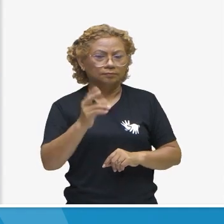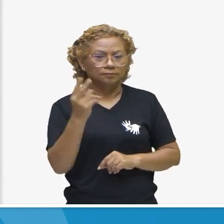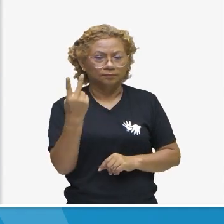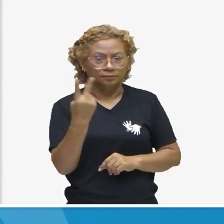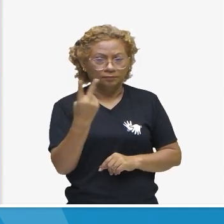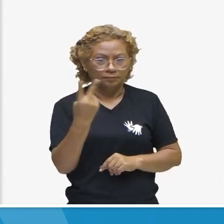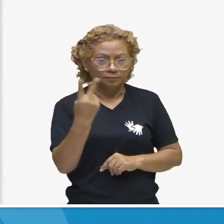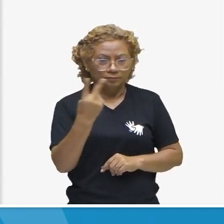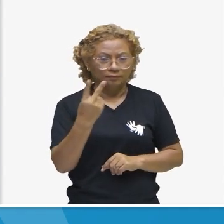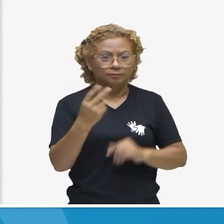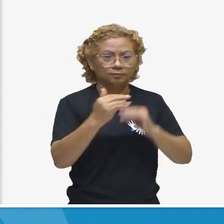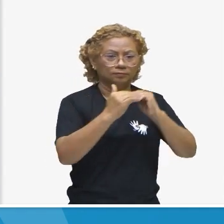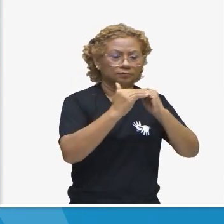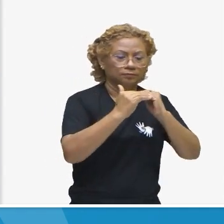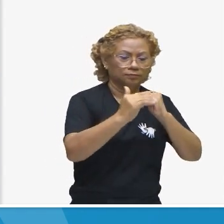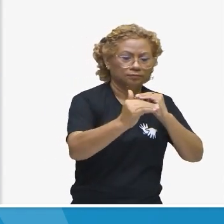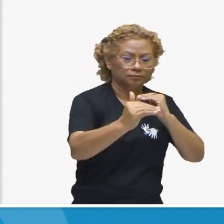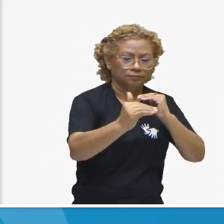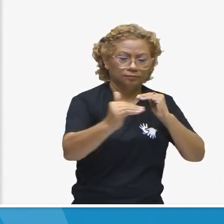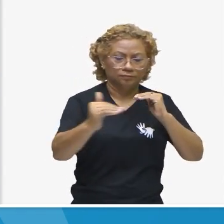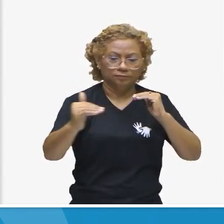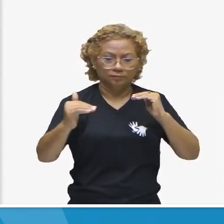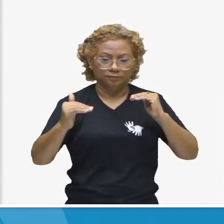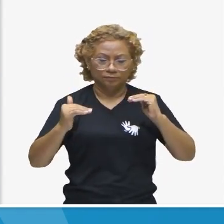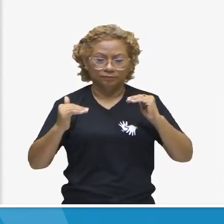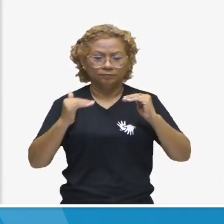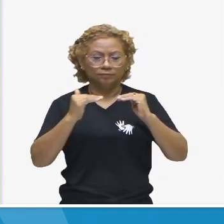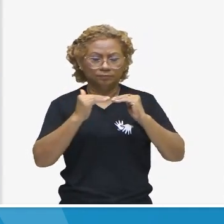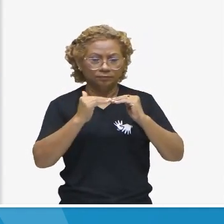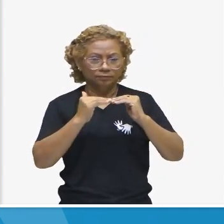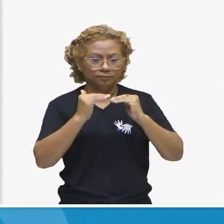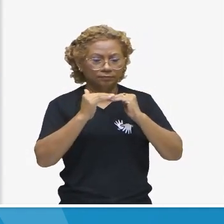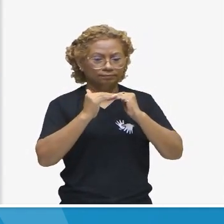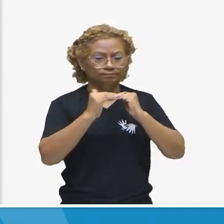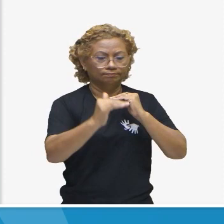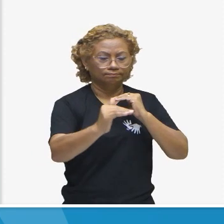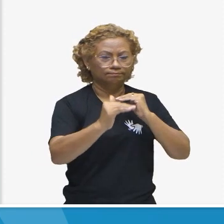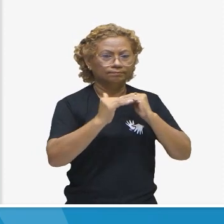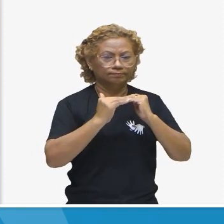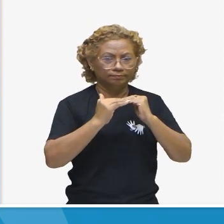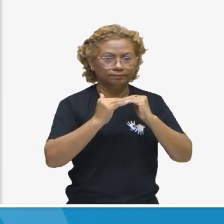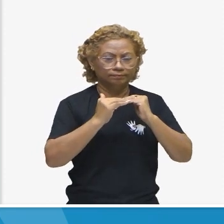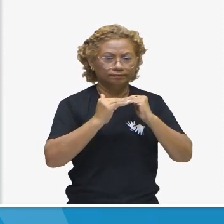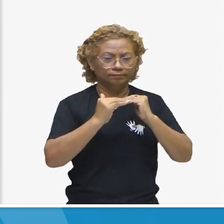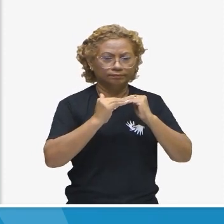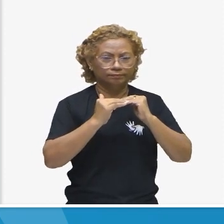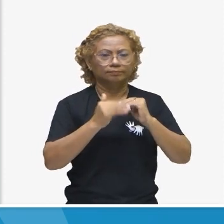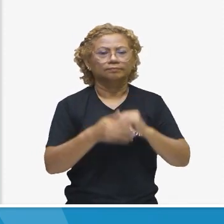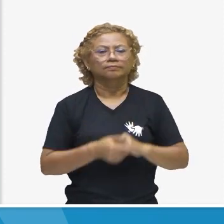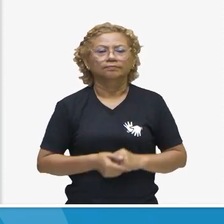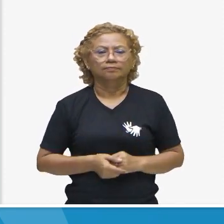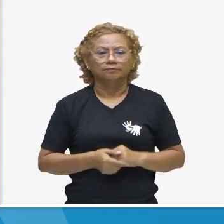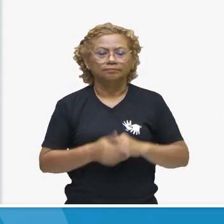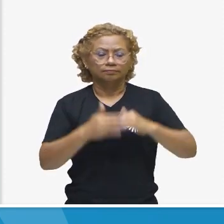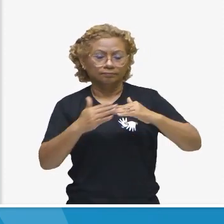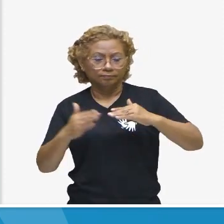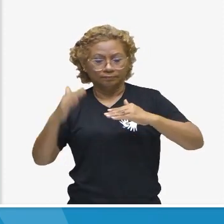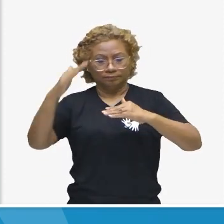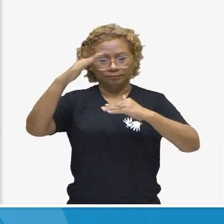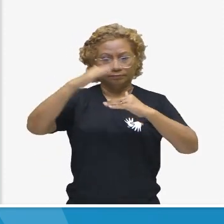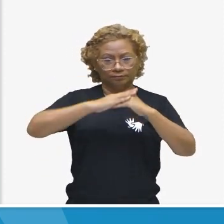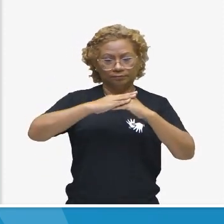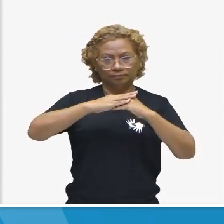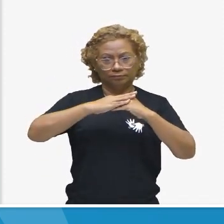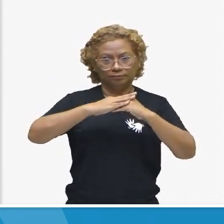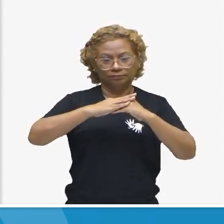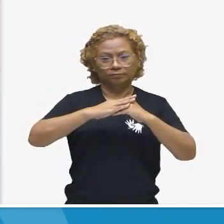planos será projetada ortogonalmente, tá? Sobre esses dois